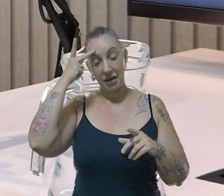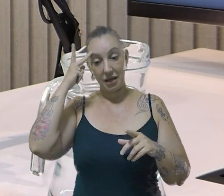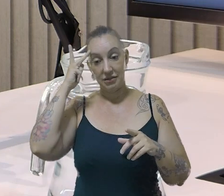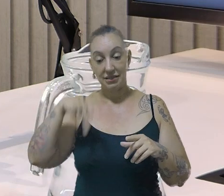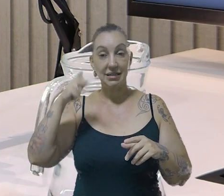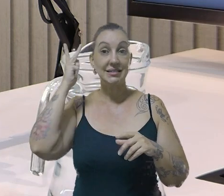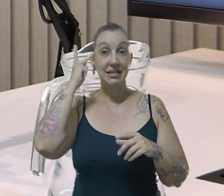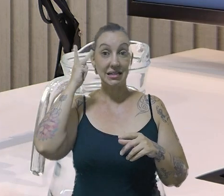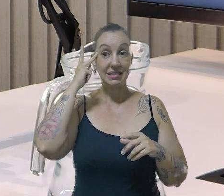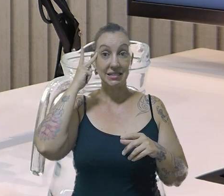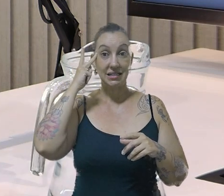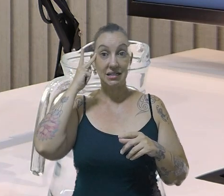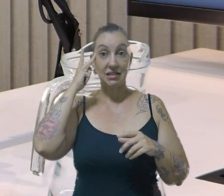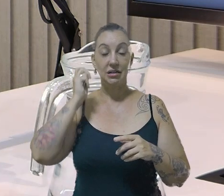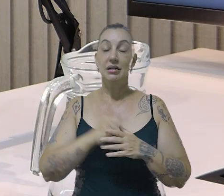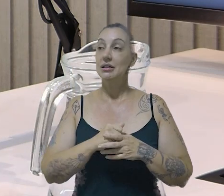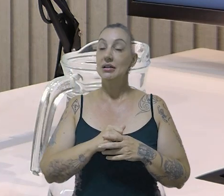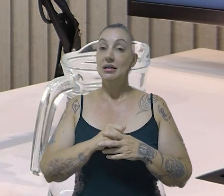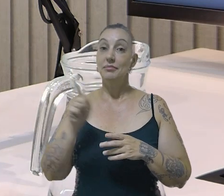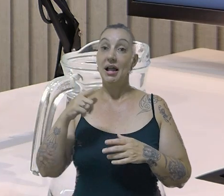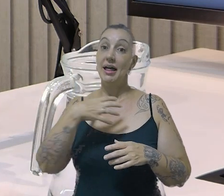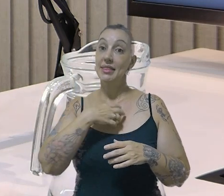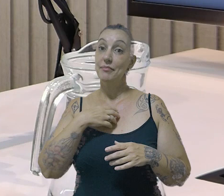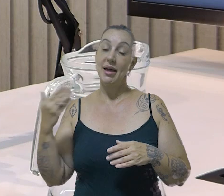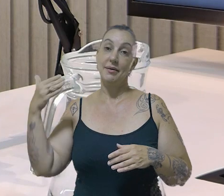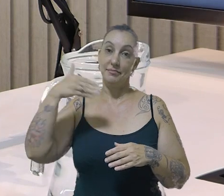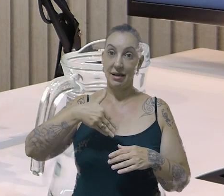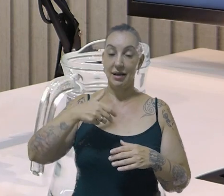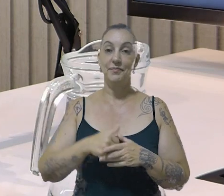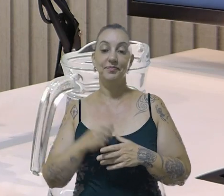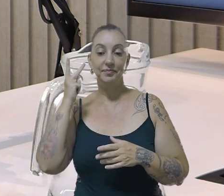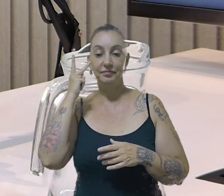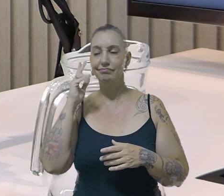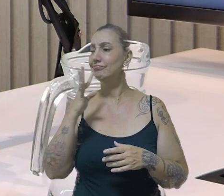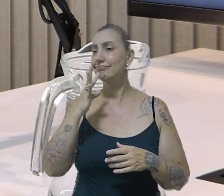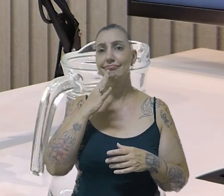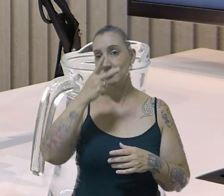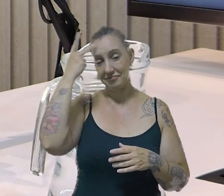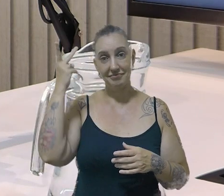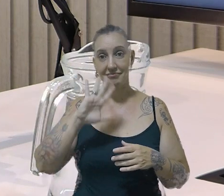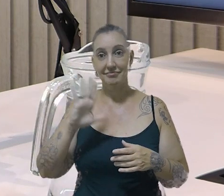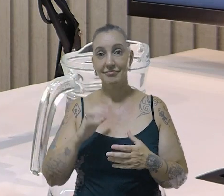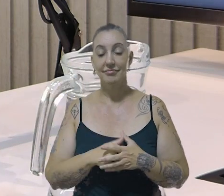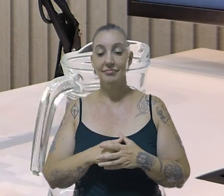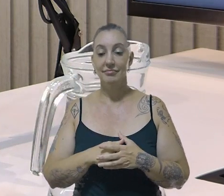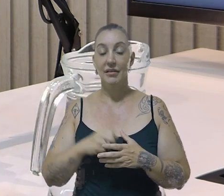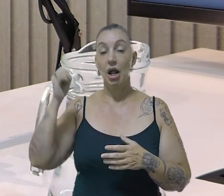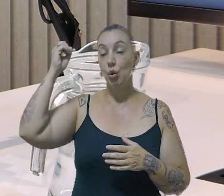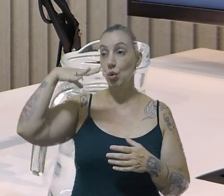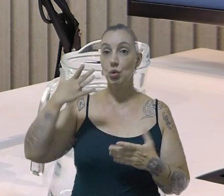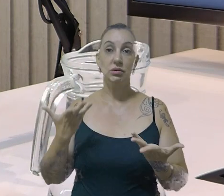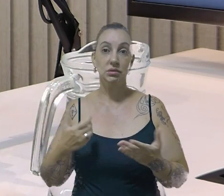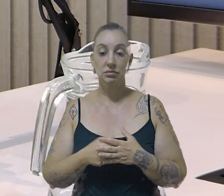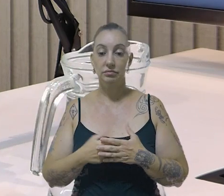né ela tá H muito tempo aqui mas ela vem da Bahia para cá então ela não conhecia pessoas assim da da luz e